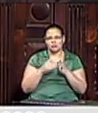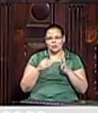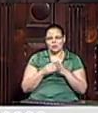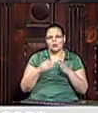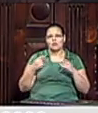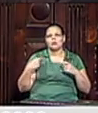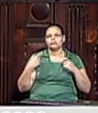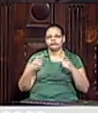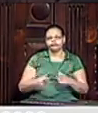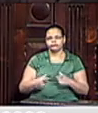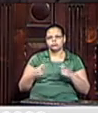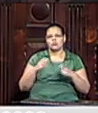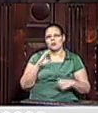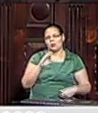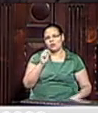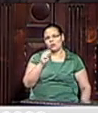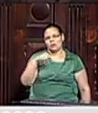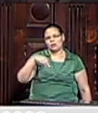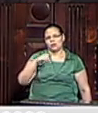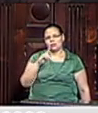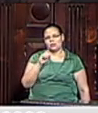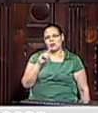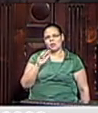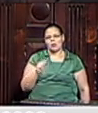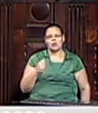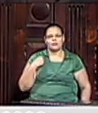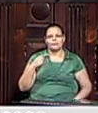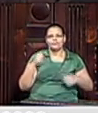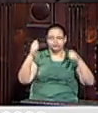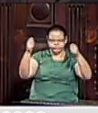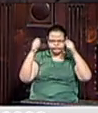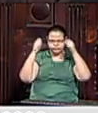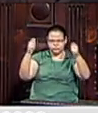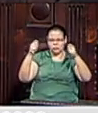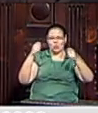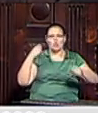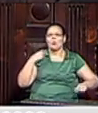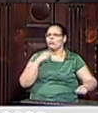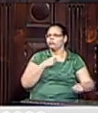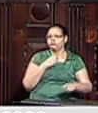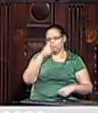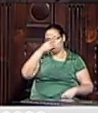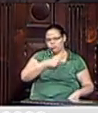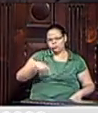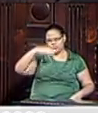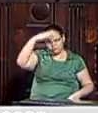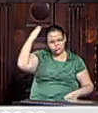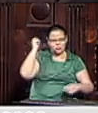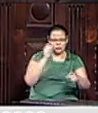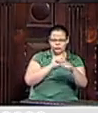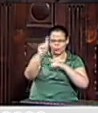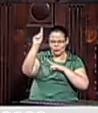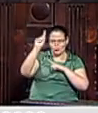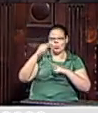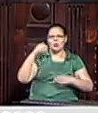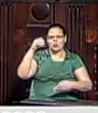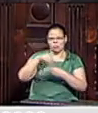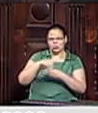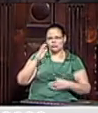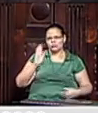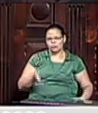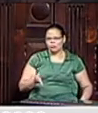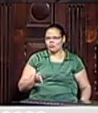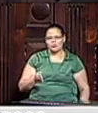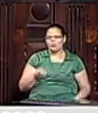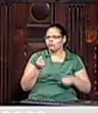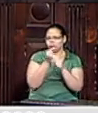Candelária para uma grande manifestação. Fora Temer, parem as reformas e eleições já.